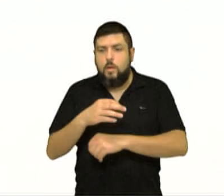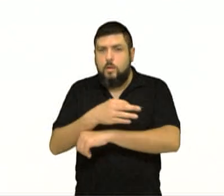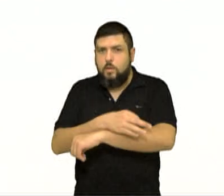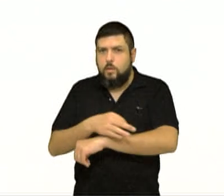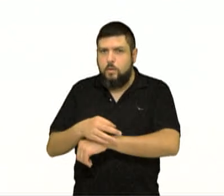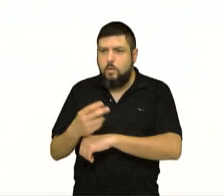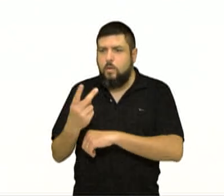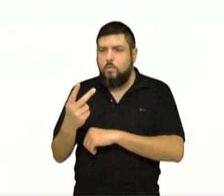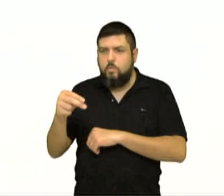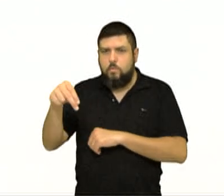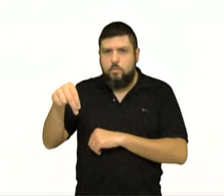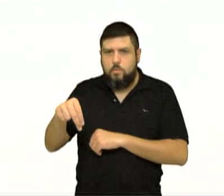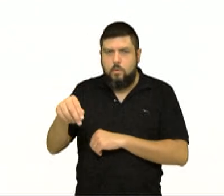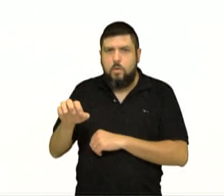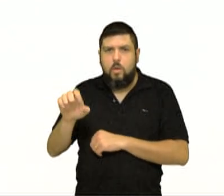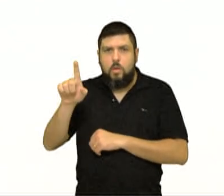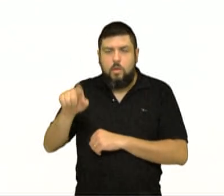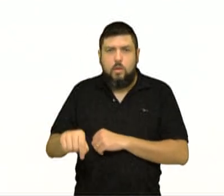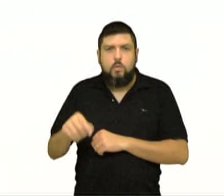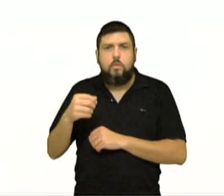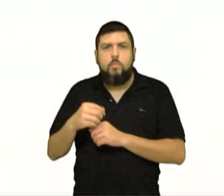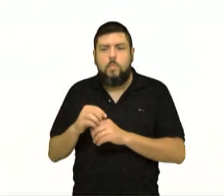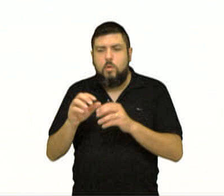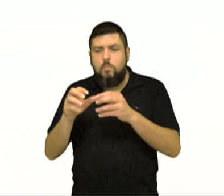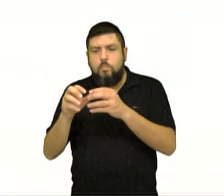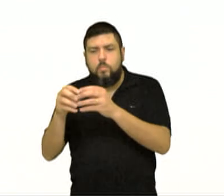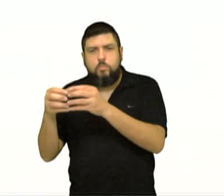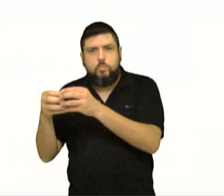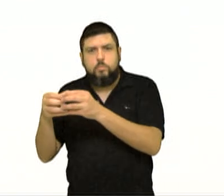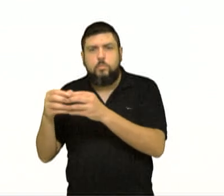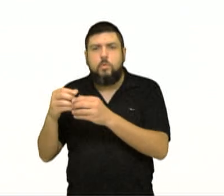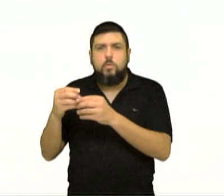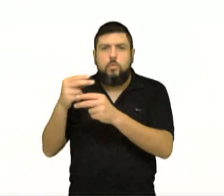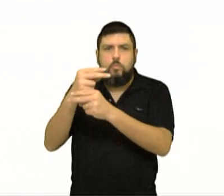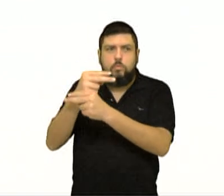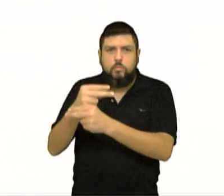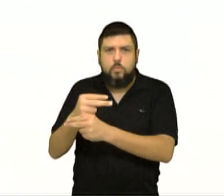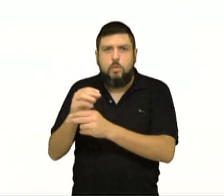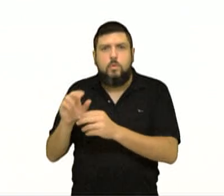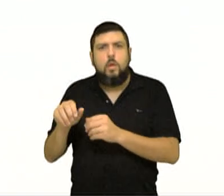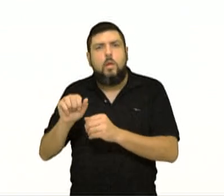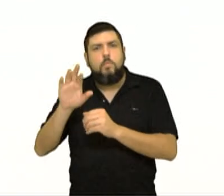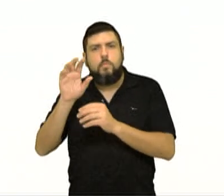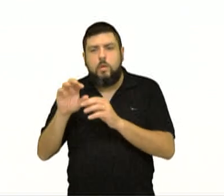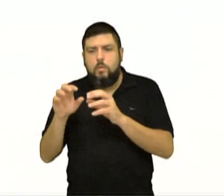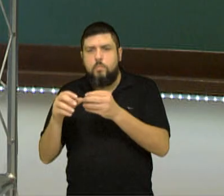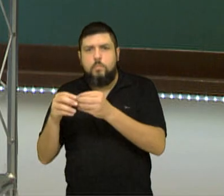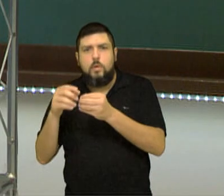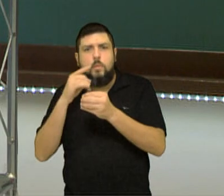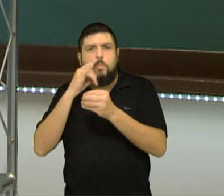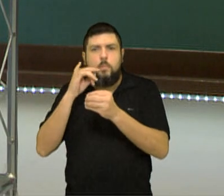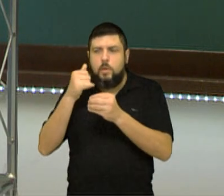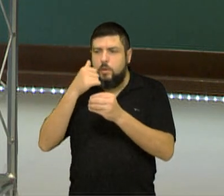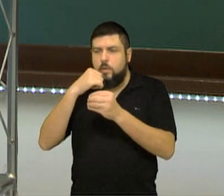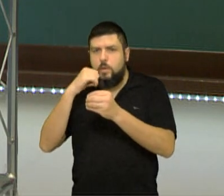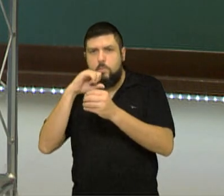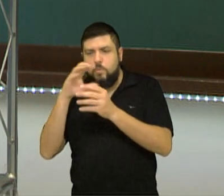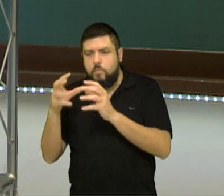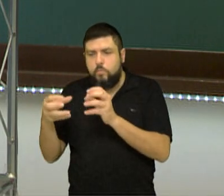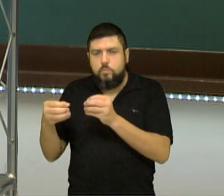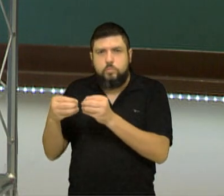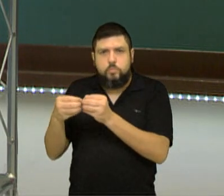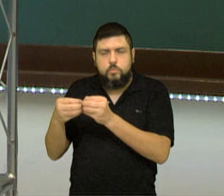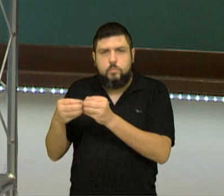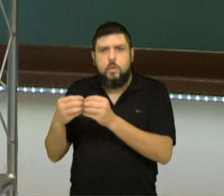são 2N, são aquelas que já possuem dois conjuntos cromossômicos, e aí, geralmente, vindo um do pai e um da mãe, tá? Os dois se juntam,